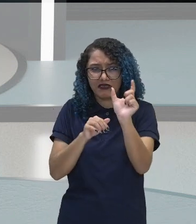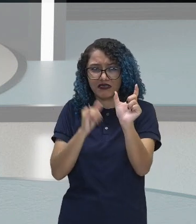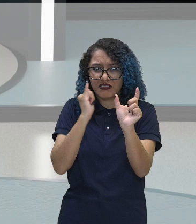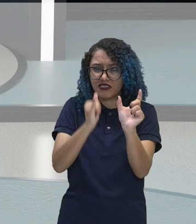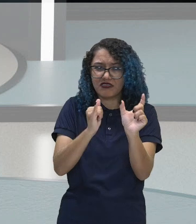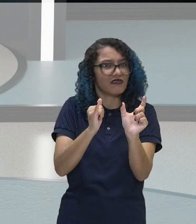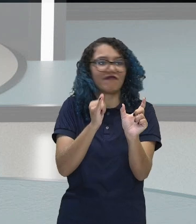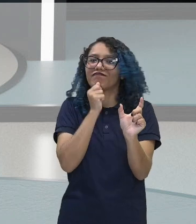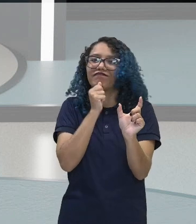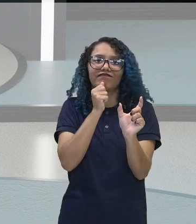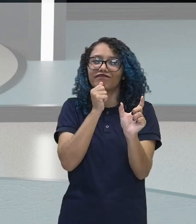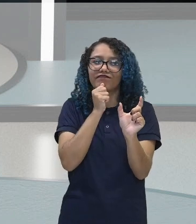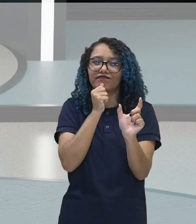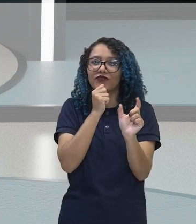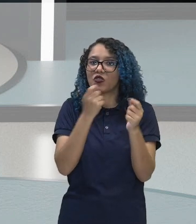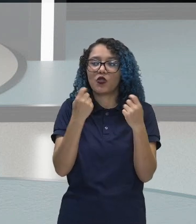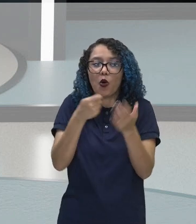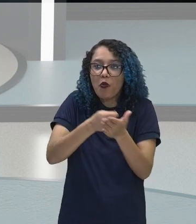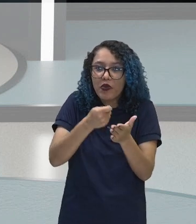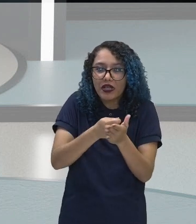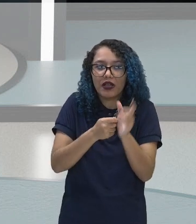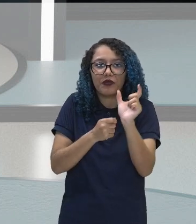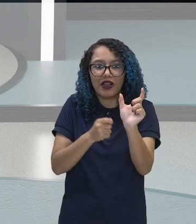Então, continuando, vamos ver o exemplo.